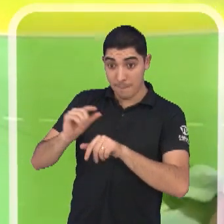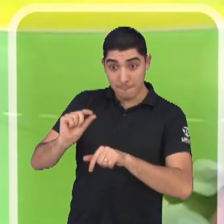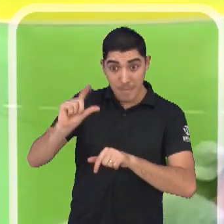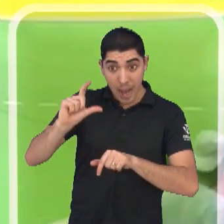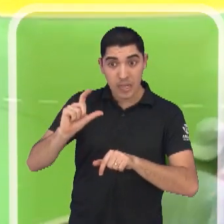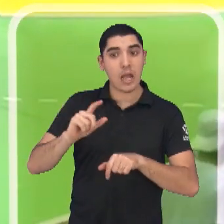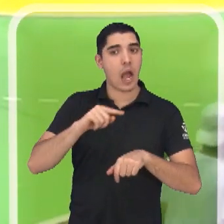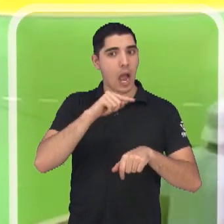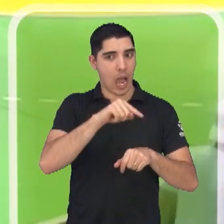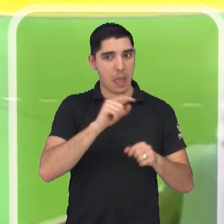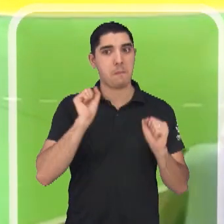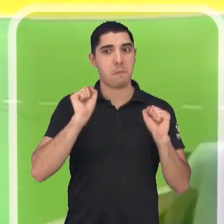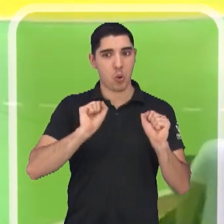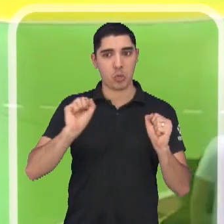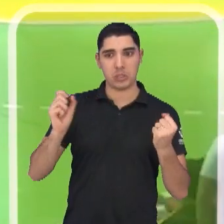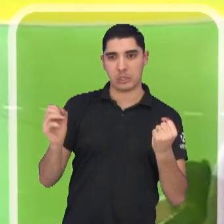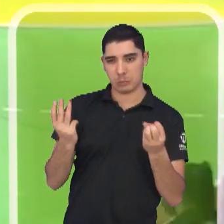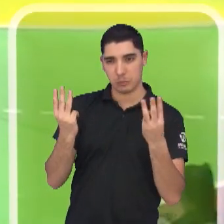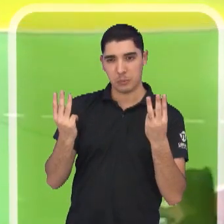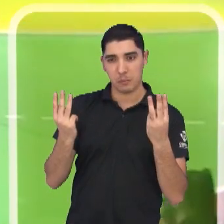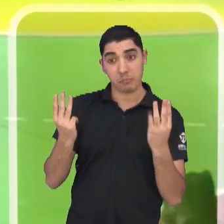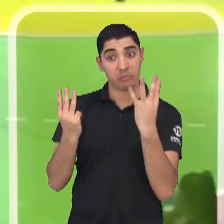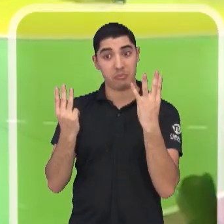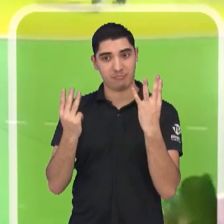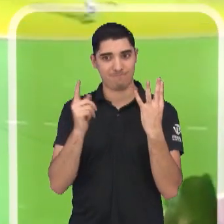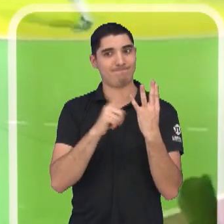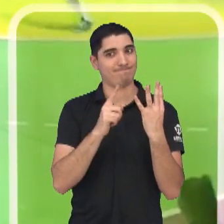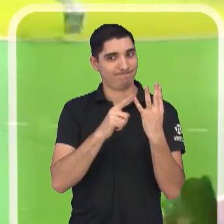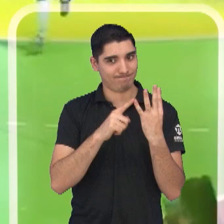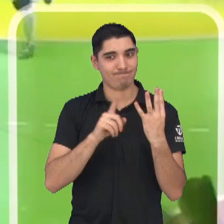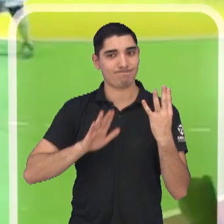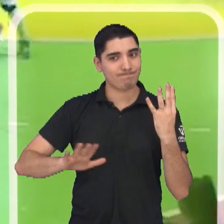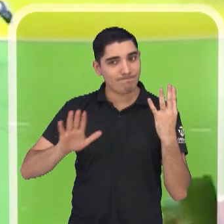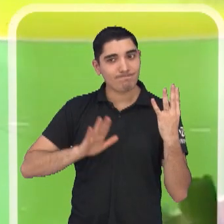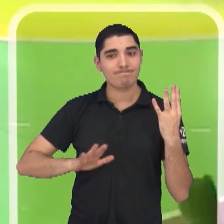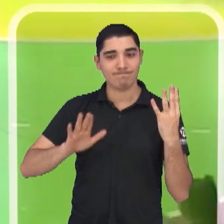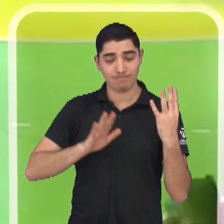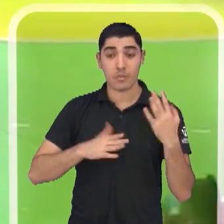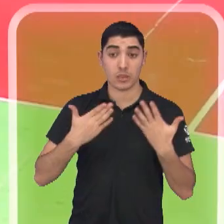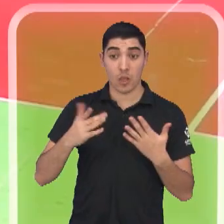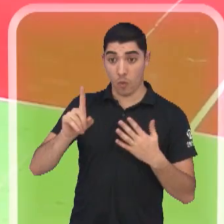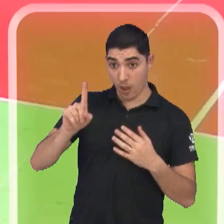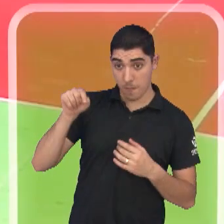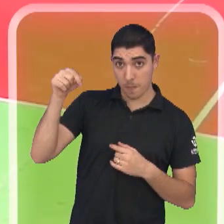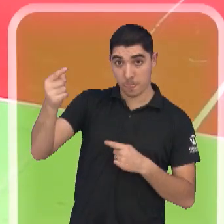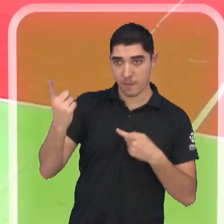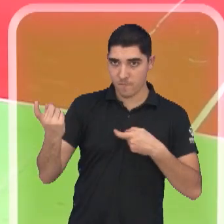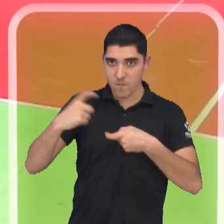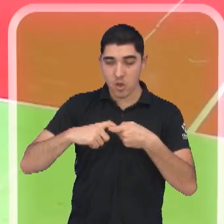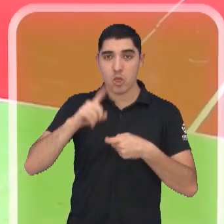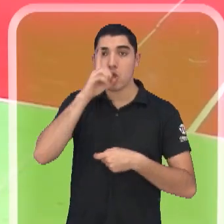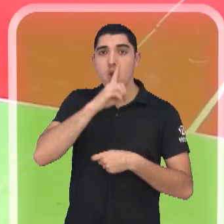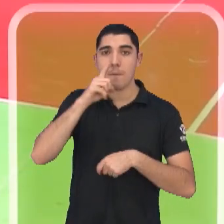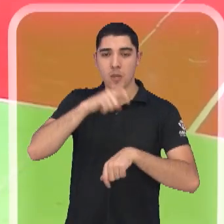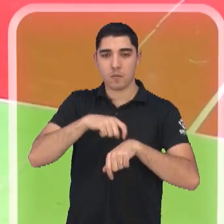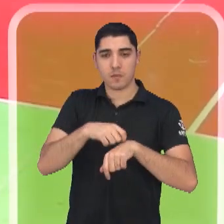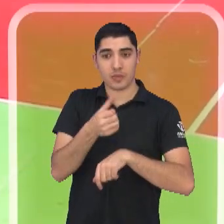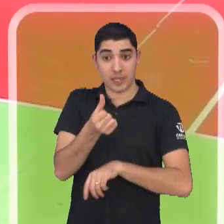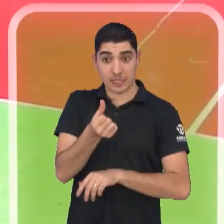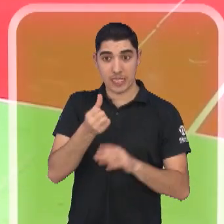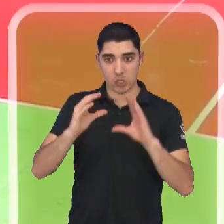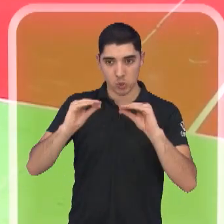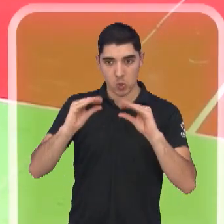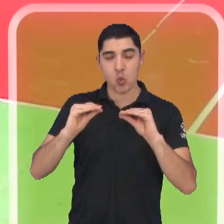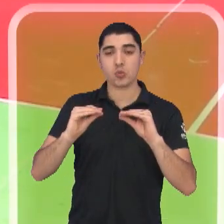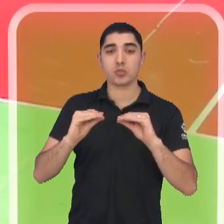o que fica de lição pro São José como você bem disse para para a próxima partida que será domingo 18 horas E também